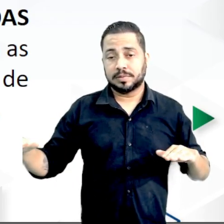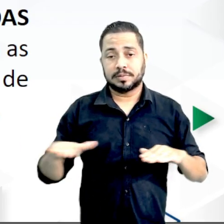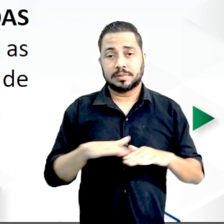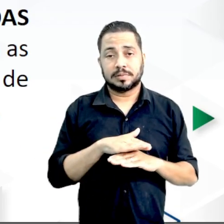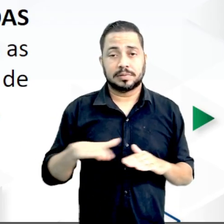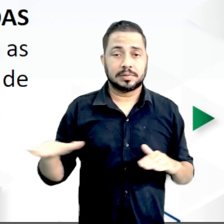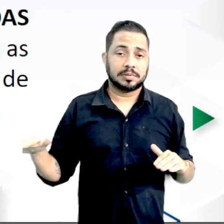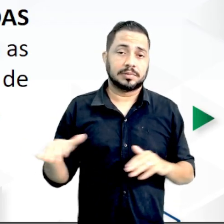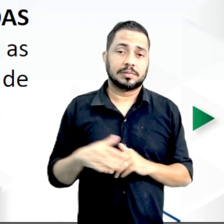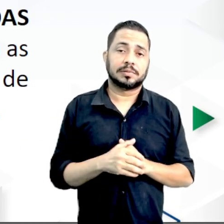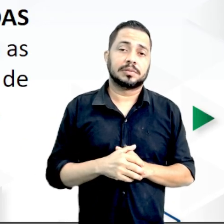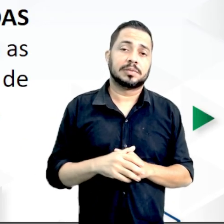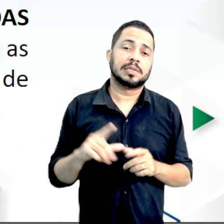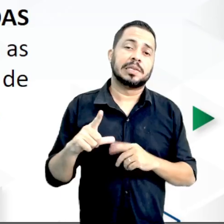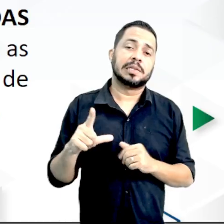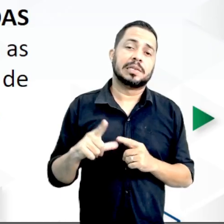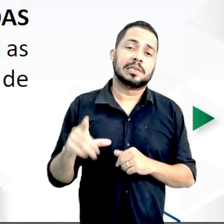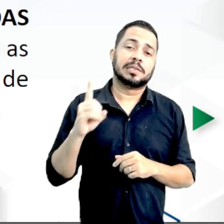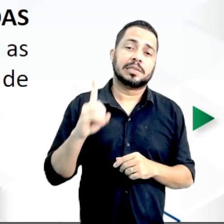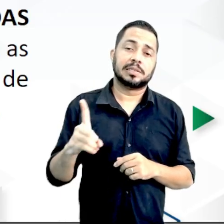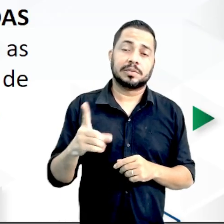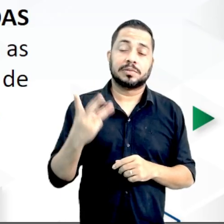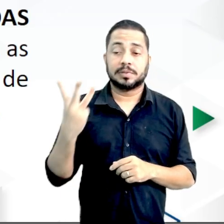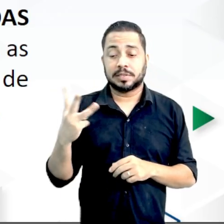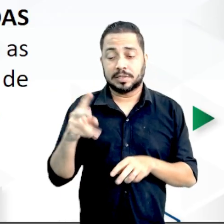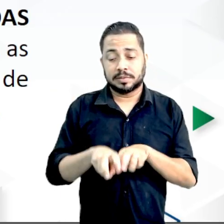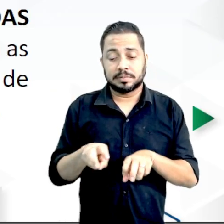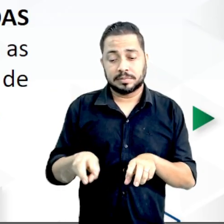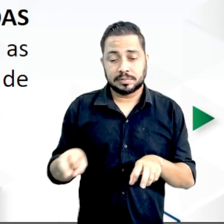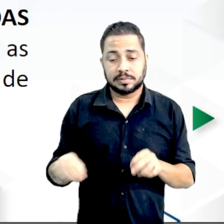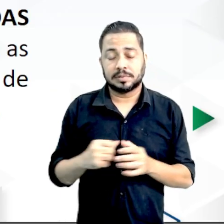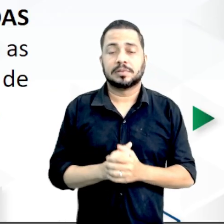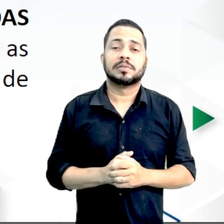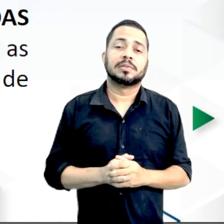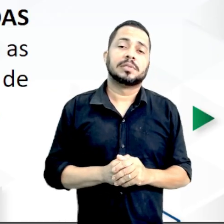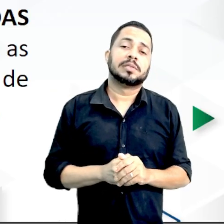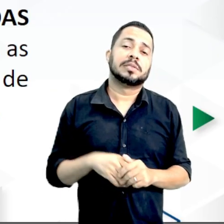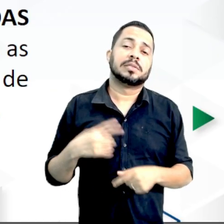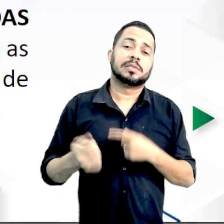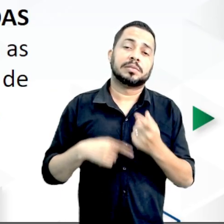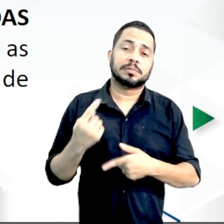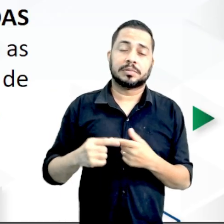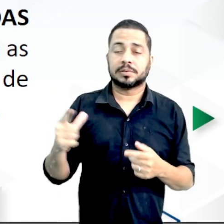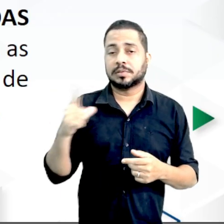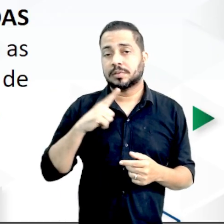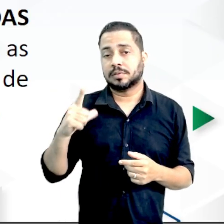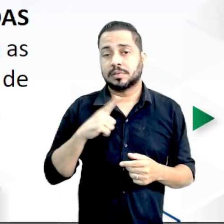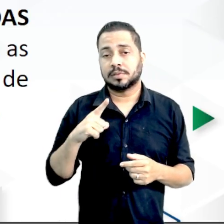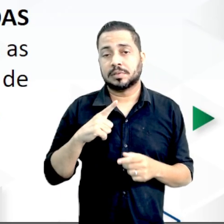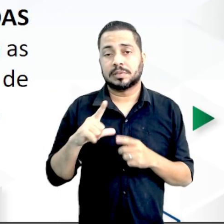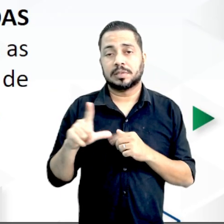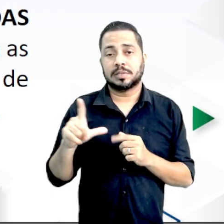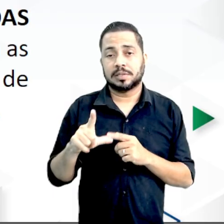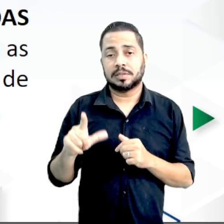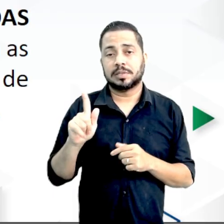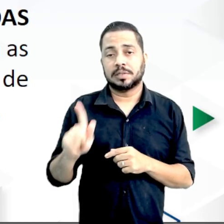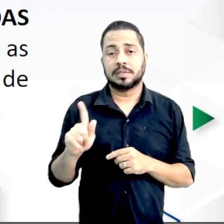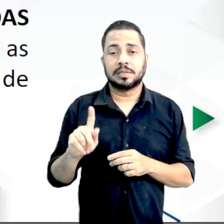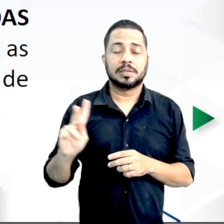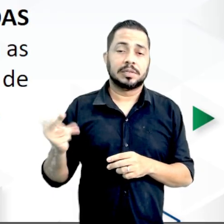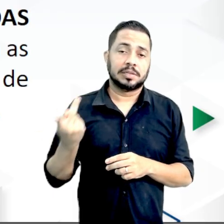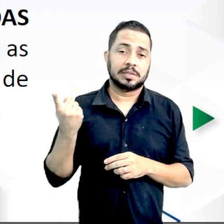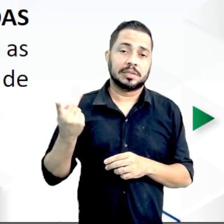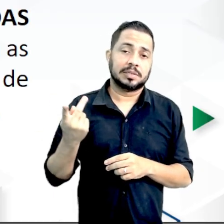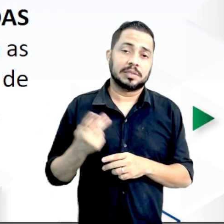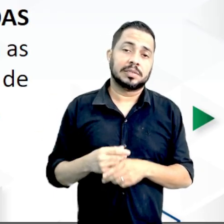aí, a letra D com 3 poltronas sequenciadas. Depois eu tenho na letra G, na letra H e